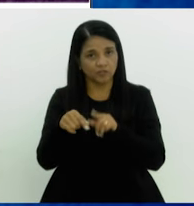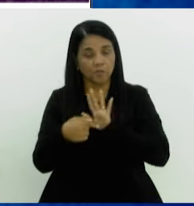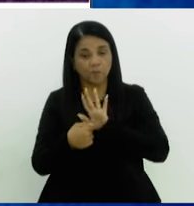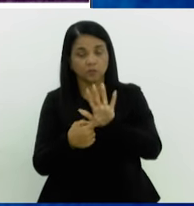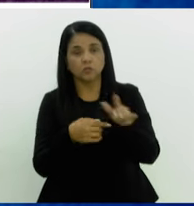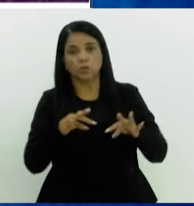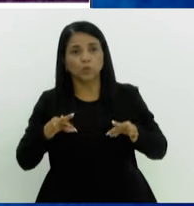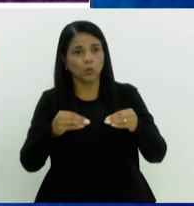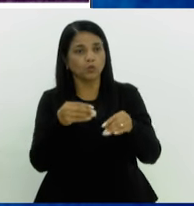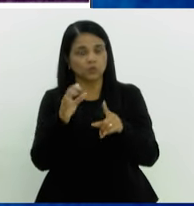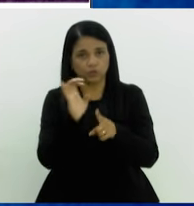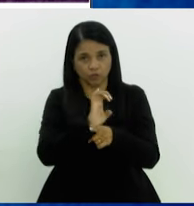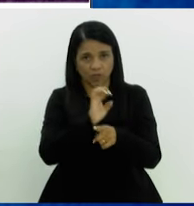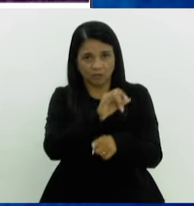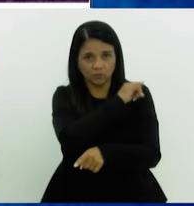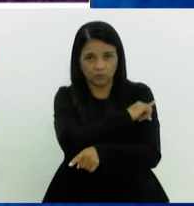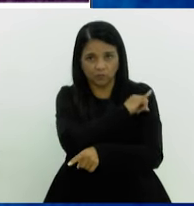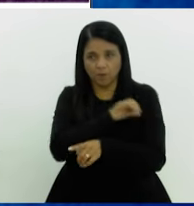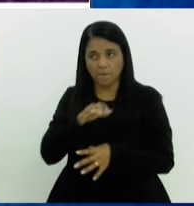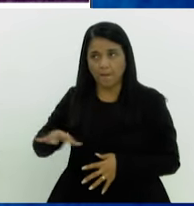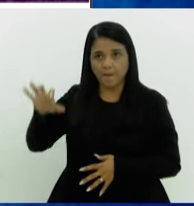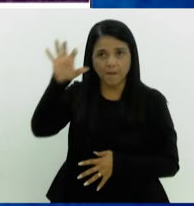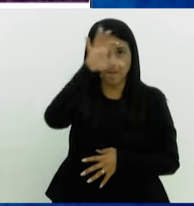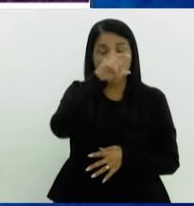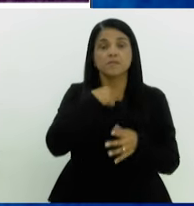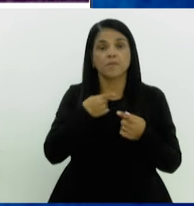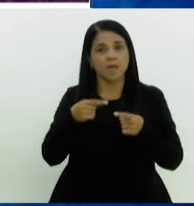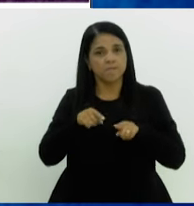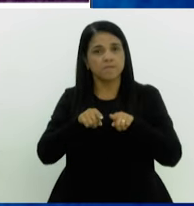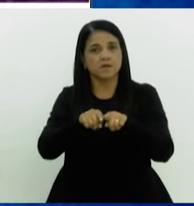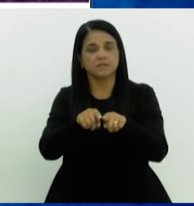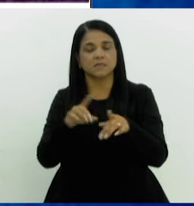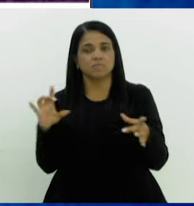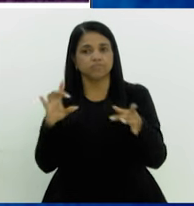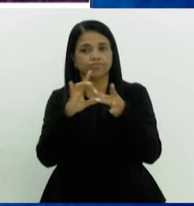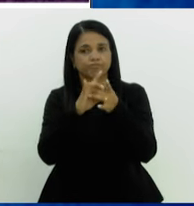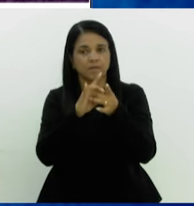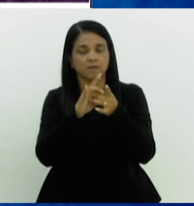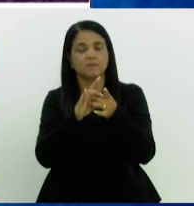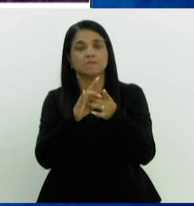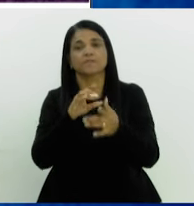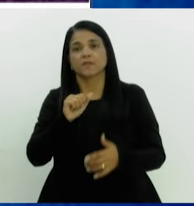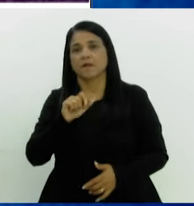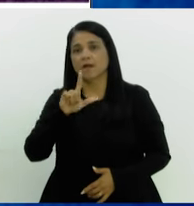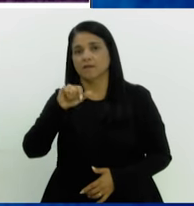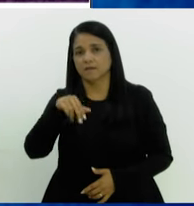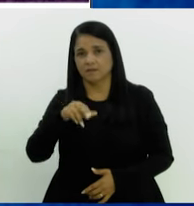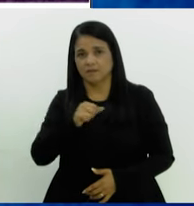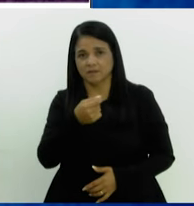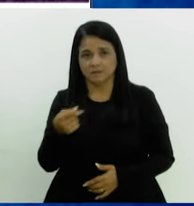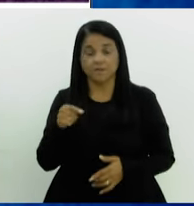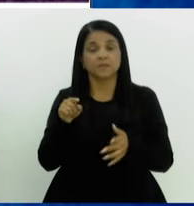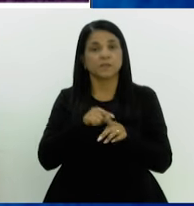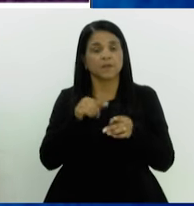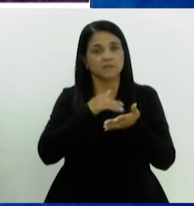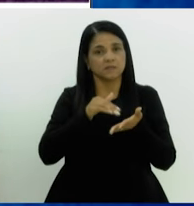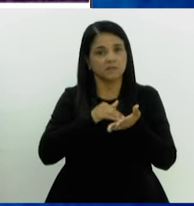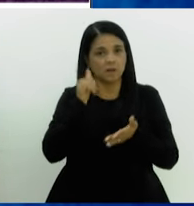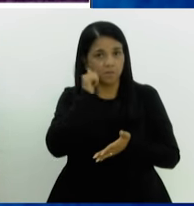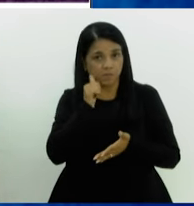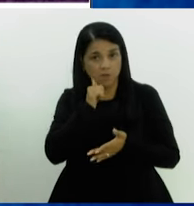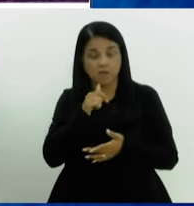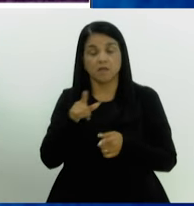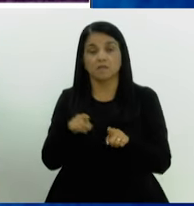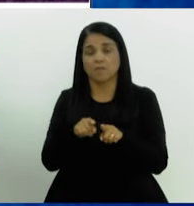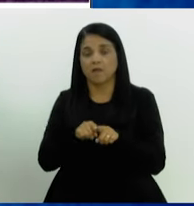Janeiro e também o rio já saiu na frente com a parceria com a aliança empreendedora e a secretaria da mulher secretária elía tá aqui e